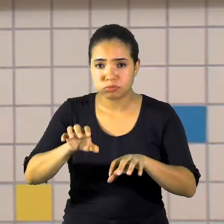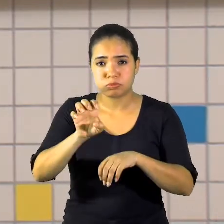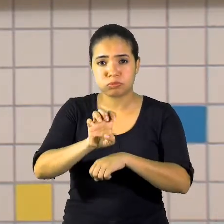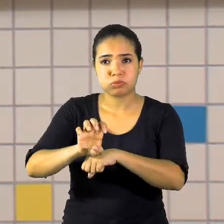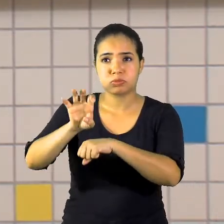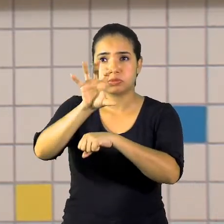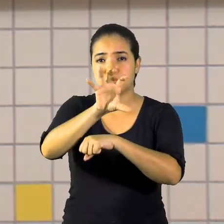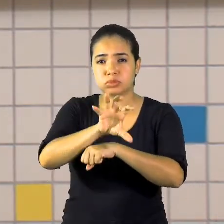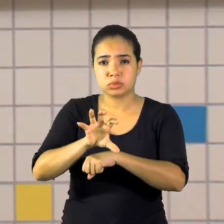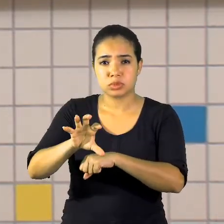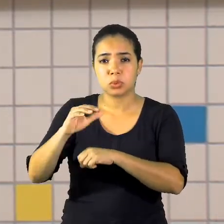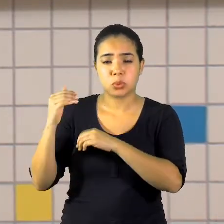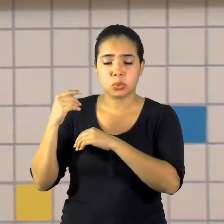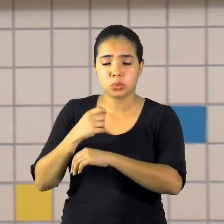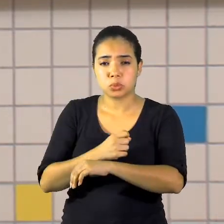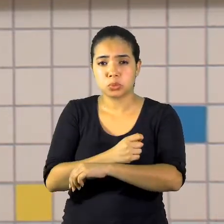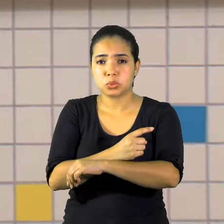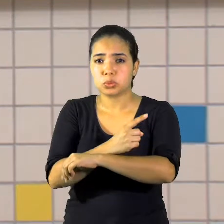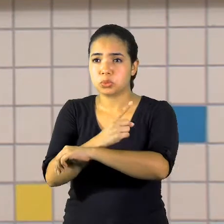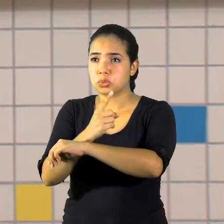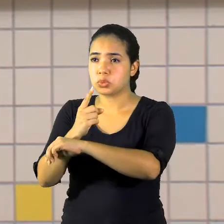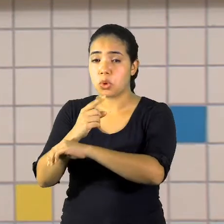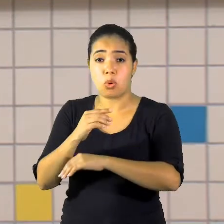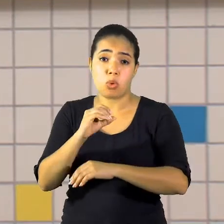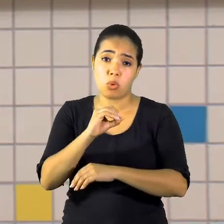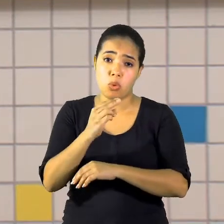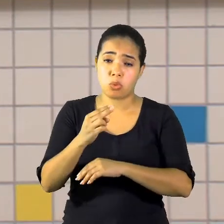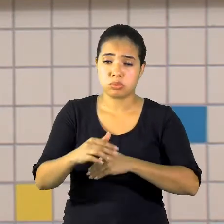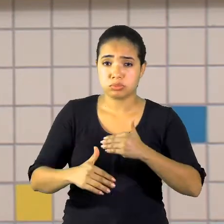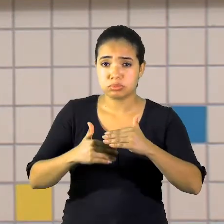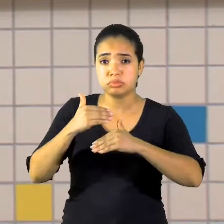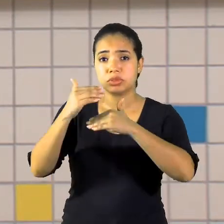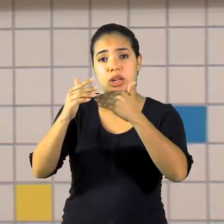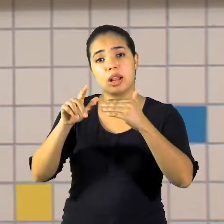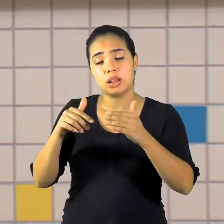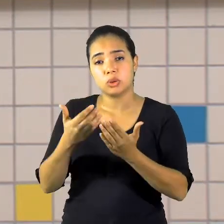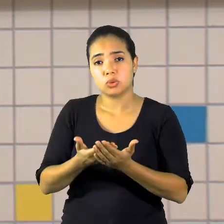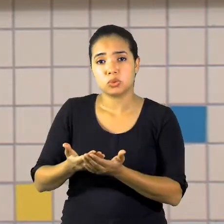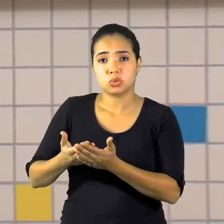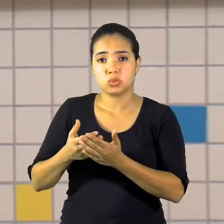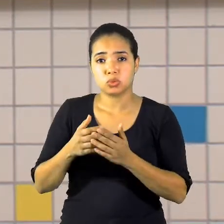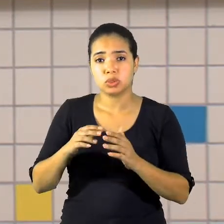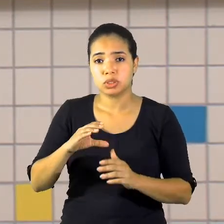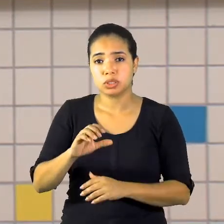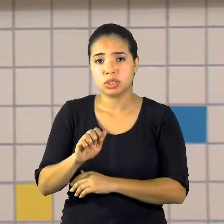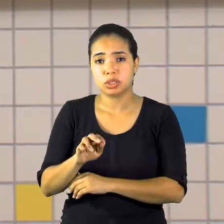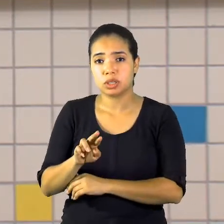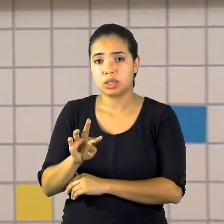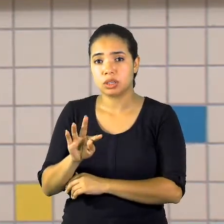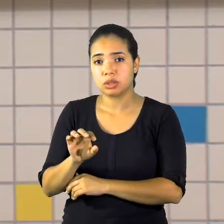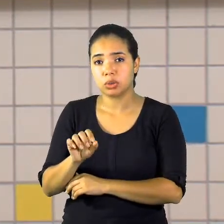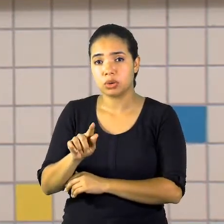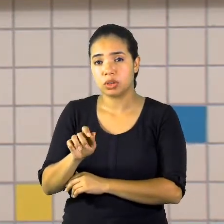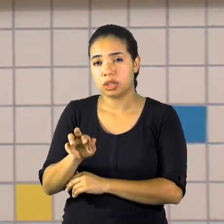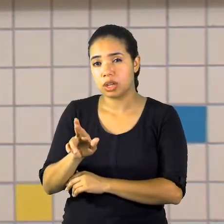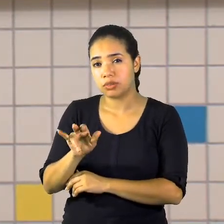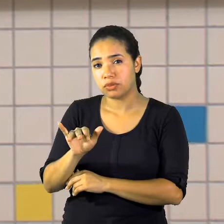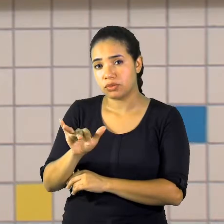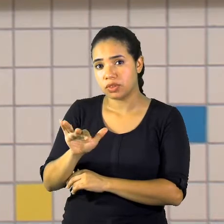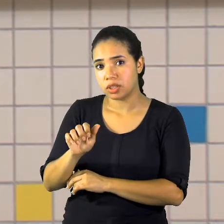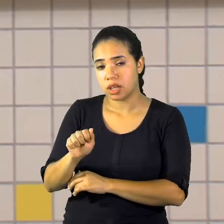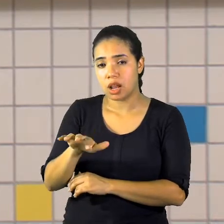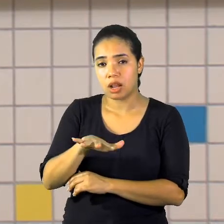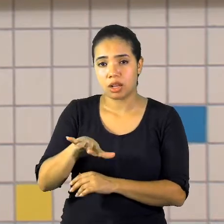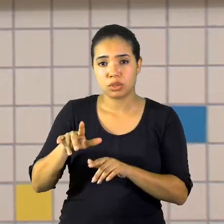comparações sobre a evolução, eu vou utilizar o estudo de cartografia, que é um estudo da área da geografia. A área